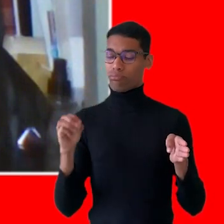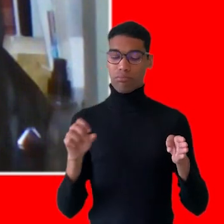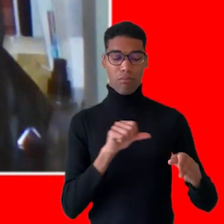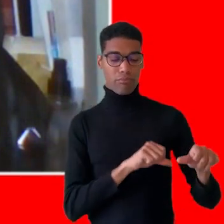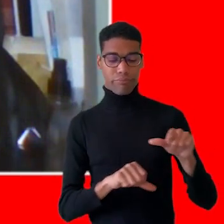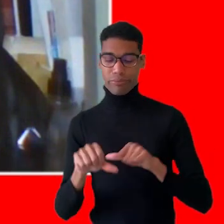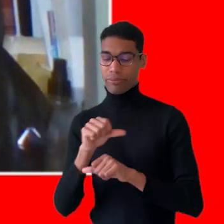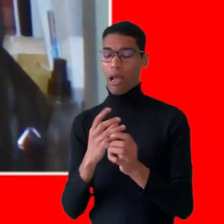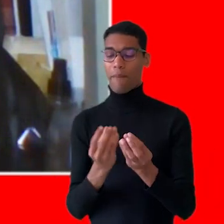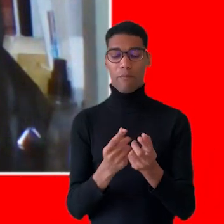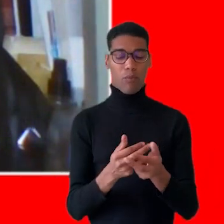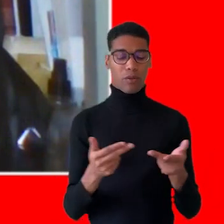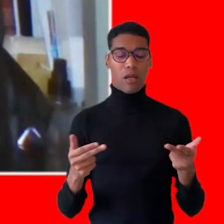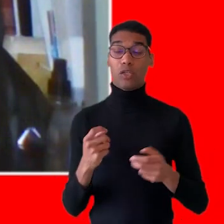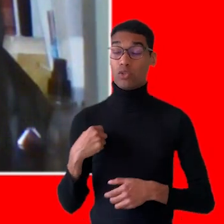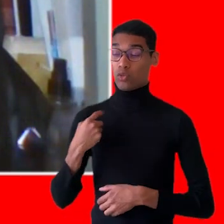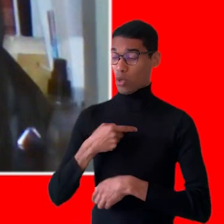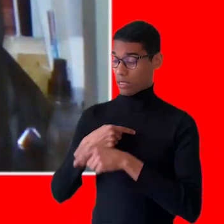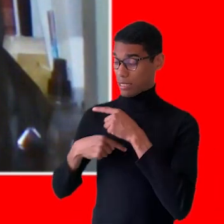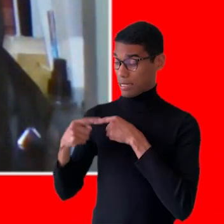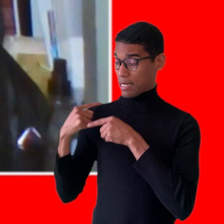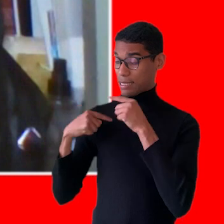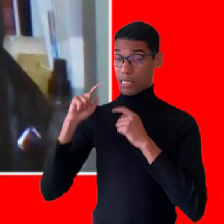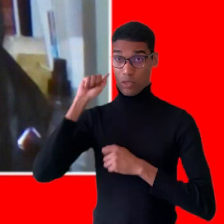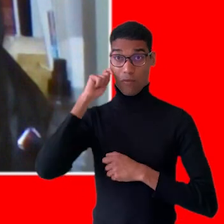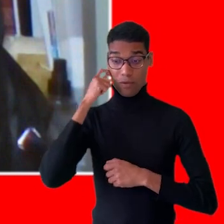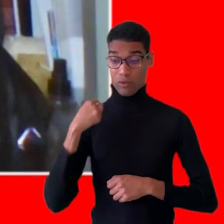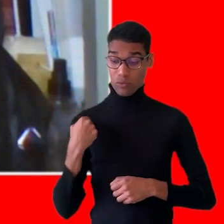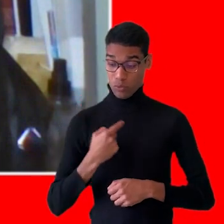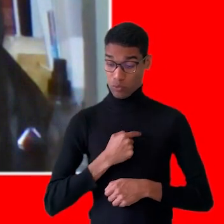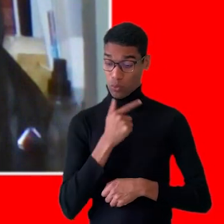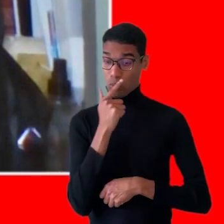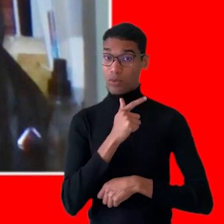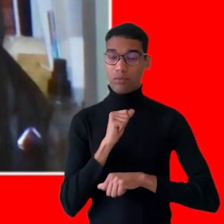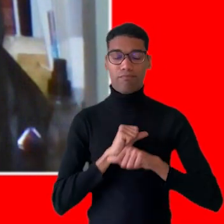Nós, descendentes de africanos, mudamos muito.